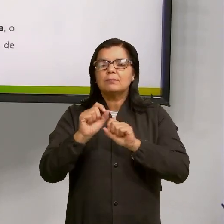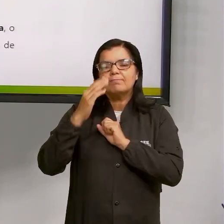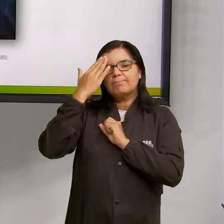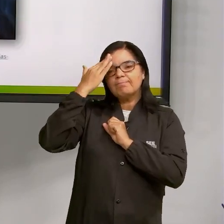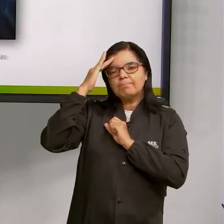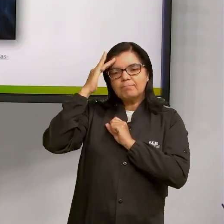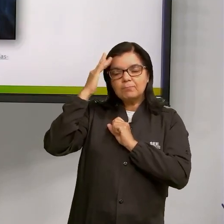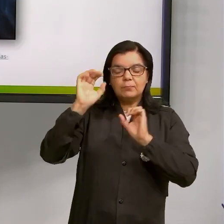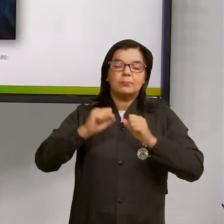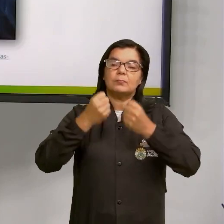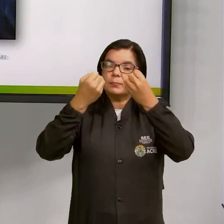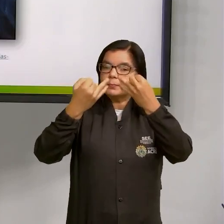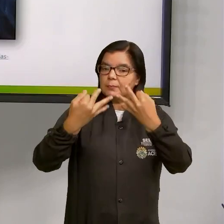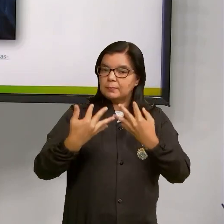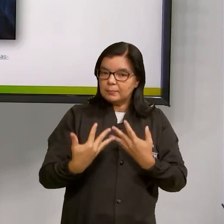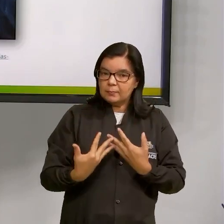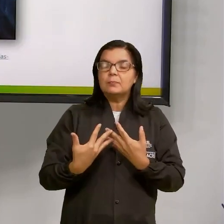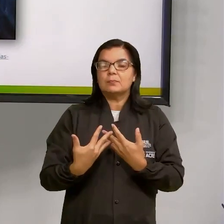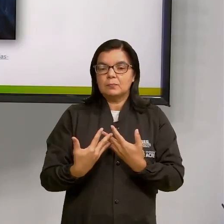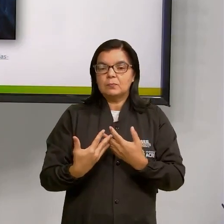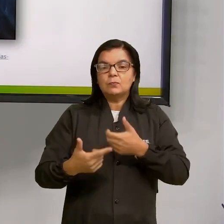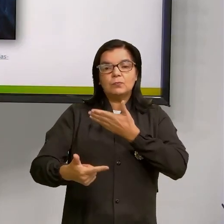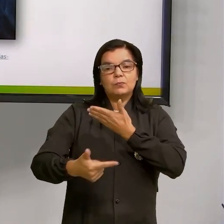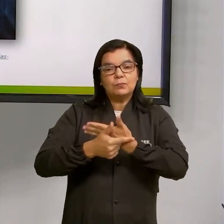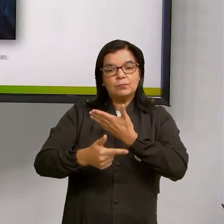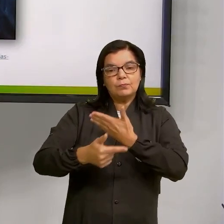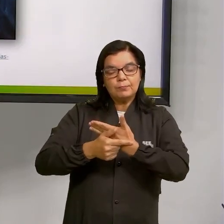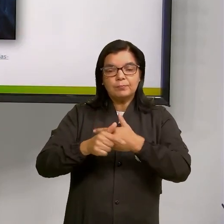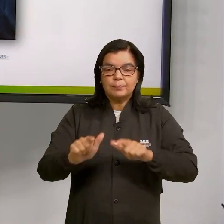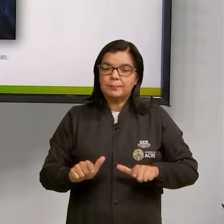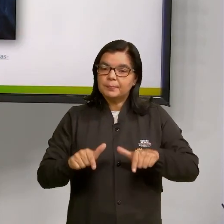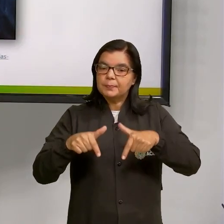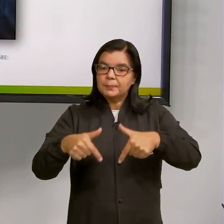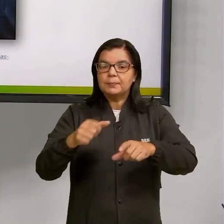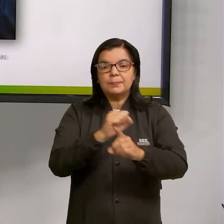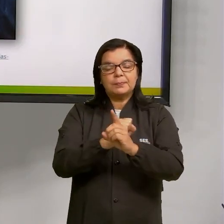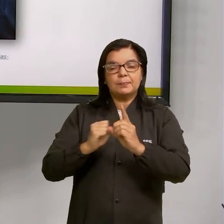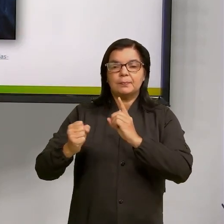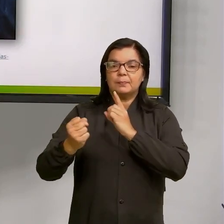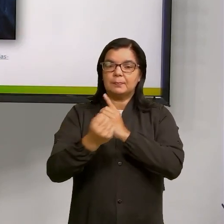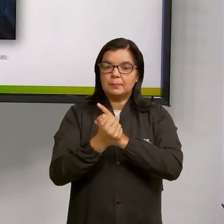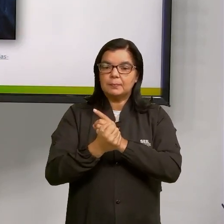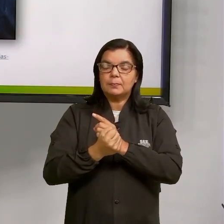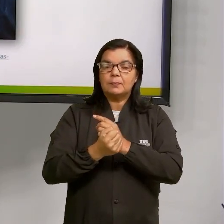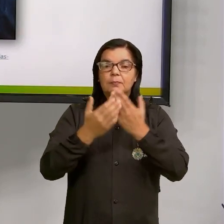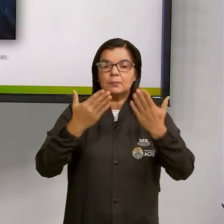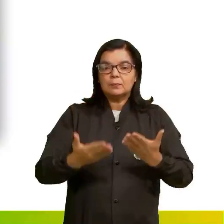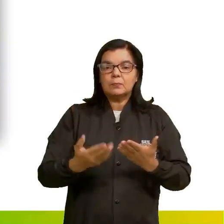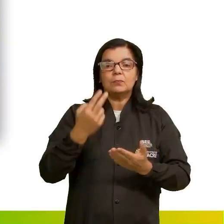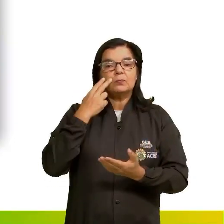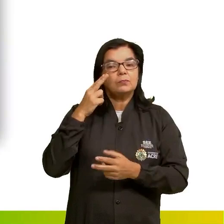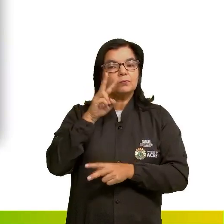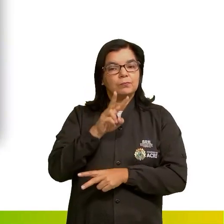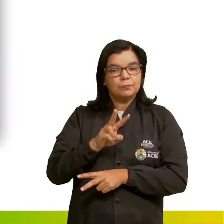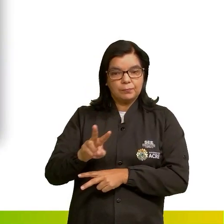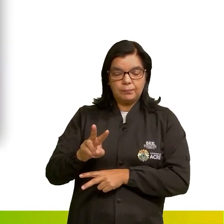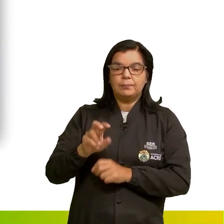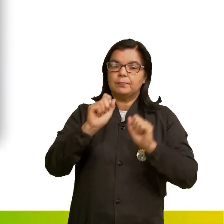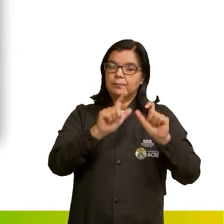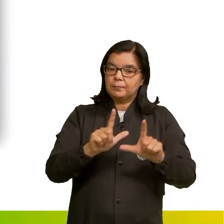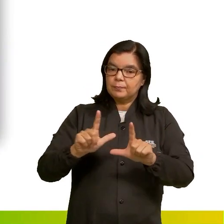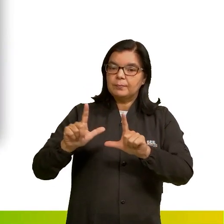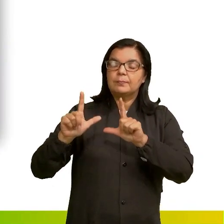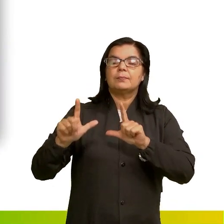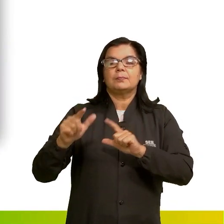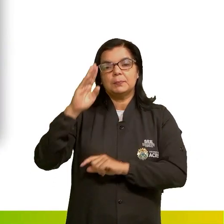a definir, no caso, o papel dos movimentos sociais. Agora vamos visualizar as demais